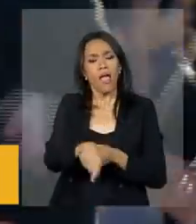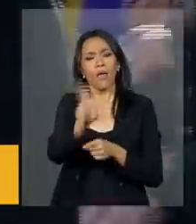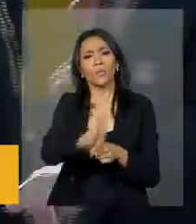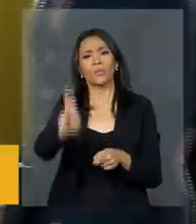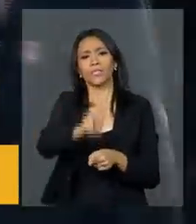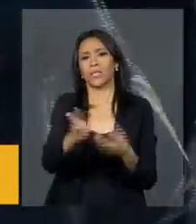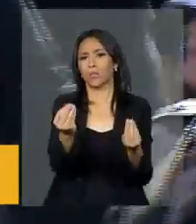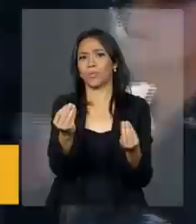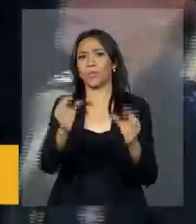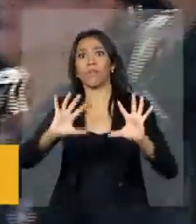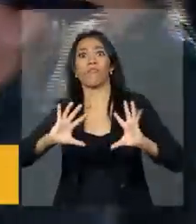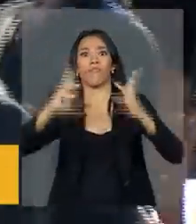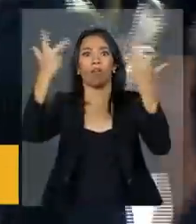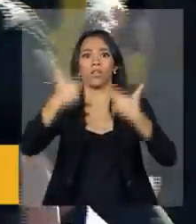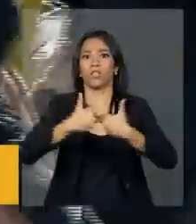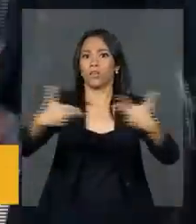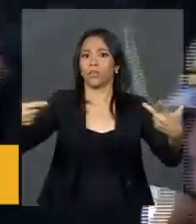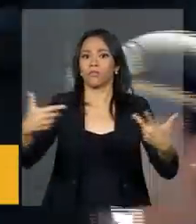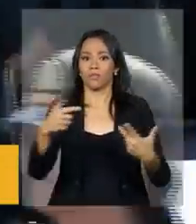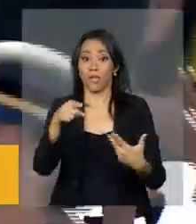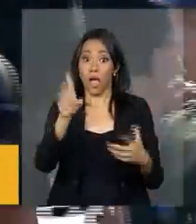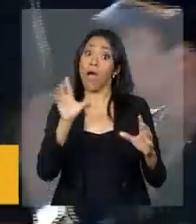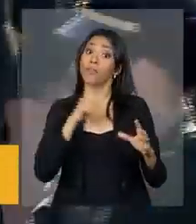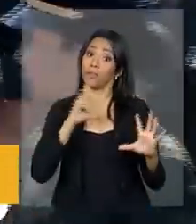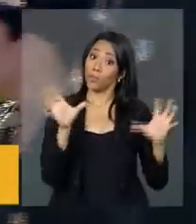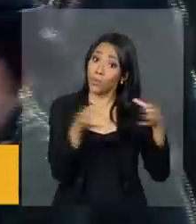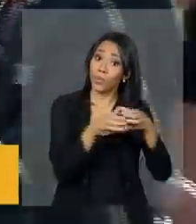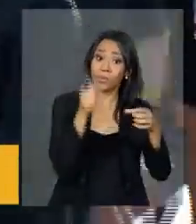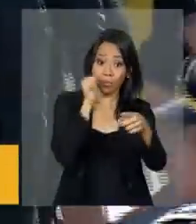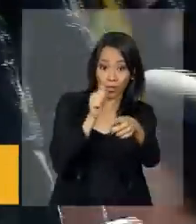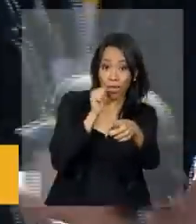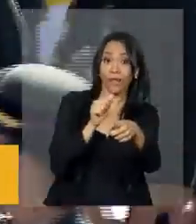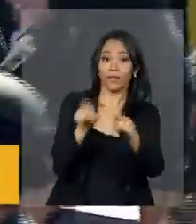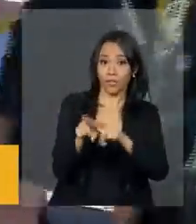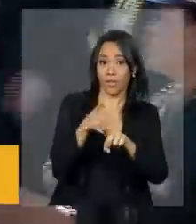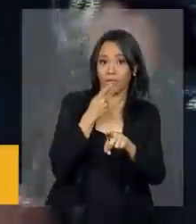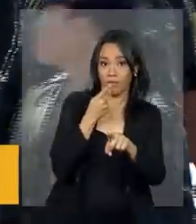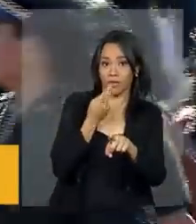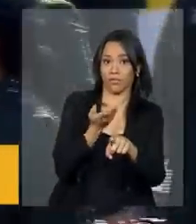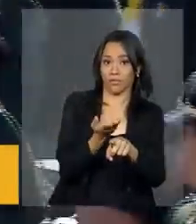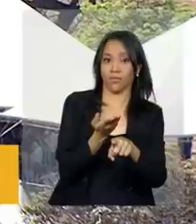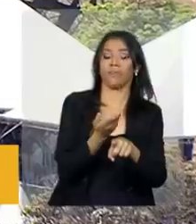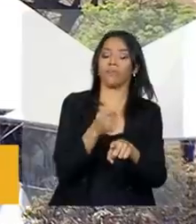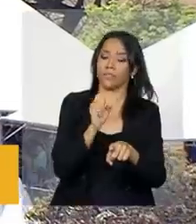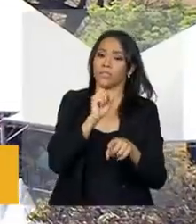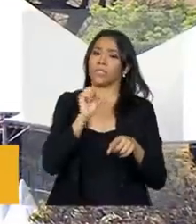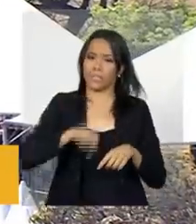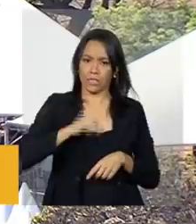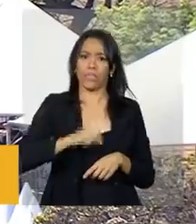nos grandes eventos. E o grupamento feminino, né, Coronel Demuth? Grupamento feminino.